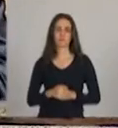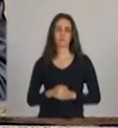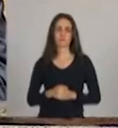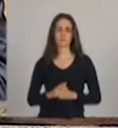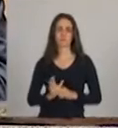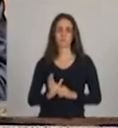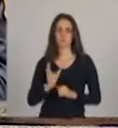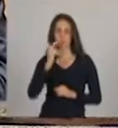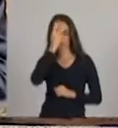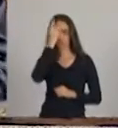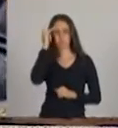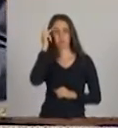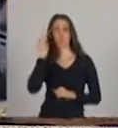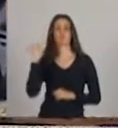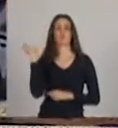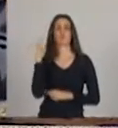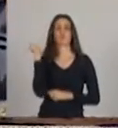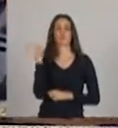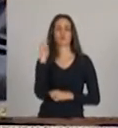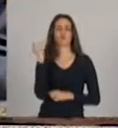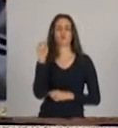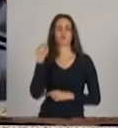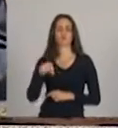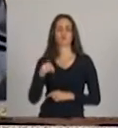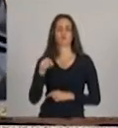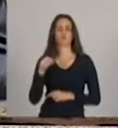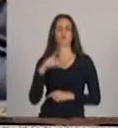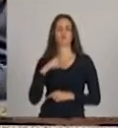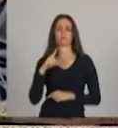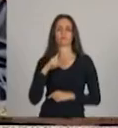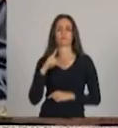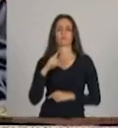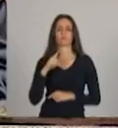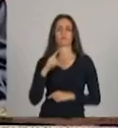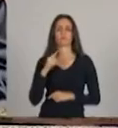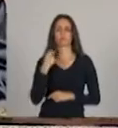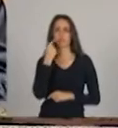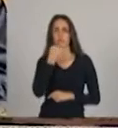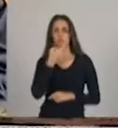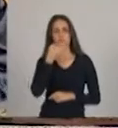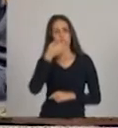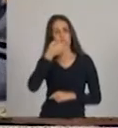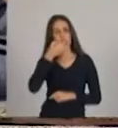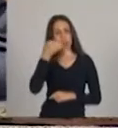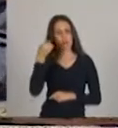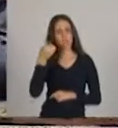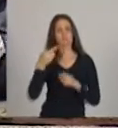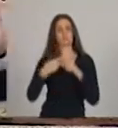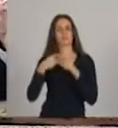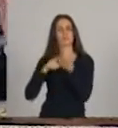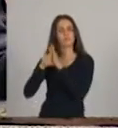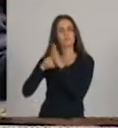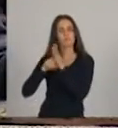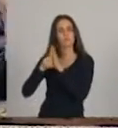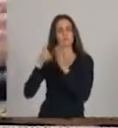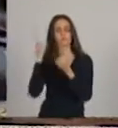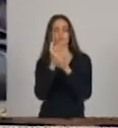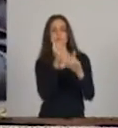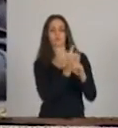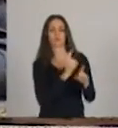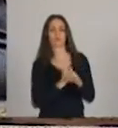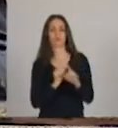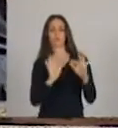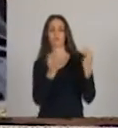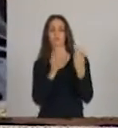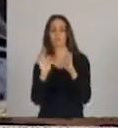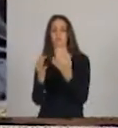genético do Rio Grande do Sul para colher material da mucosa da boca das pessoas, para procurar os irmãos que